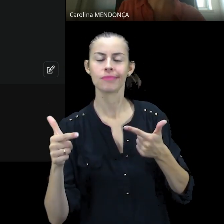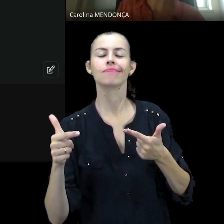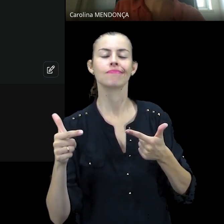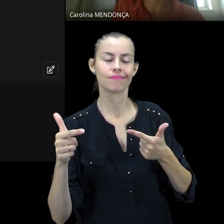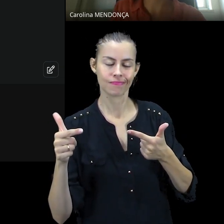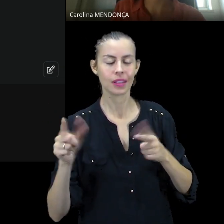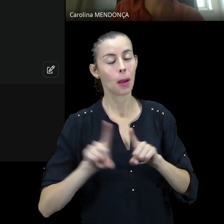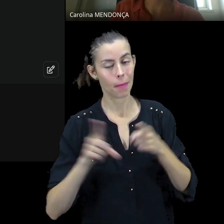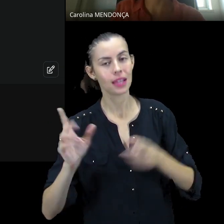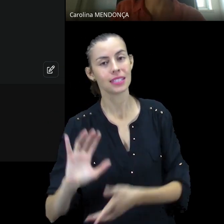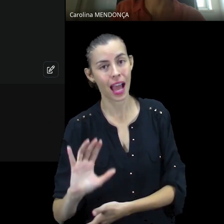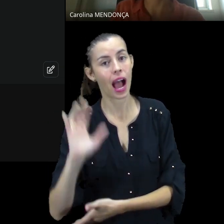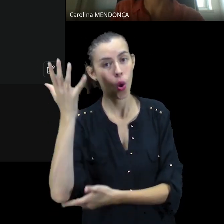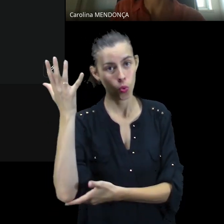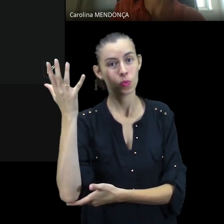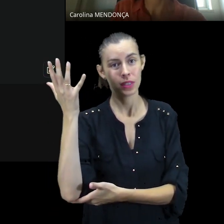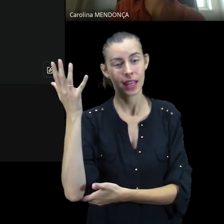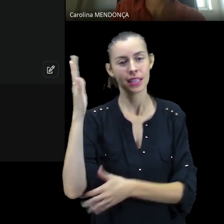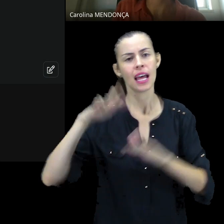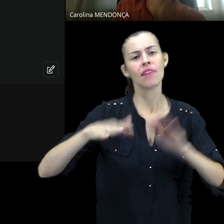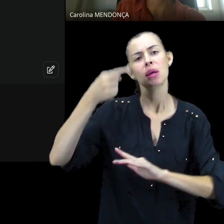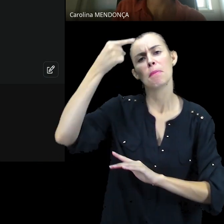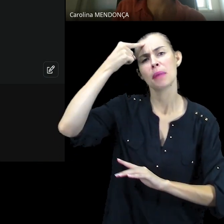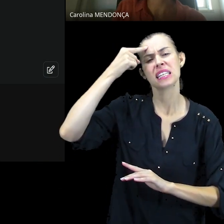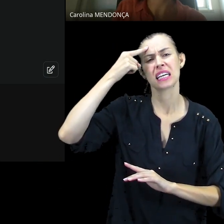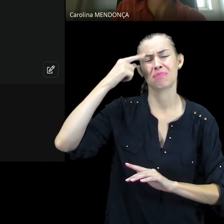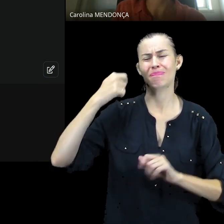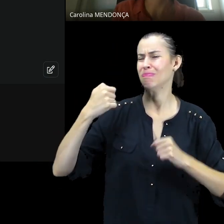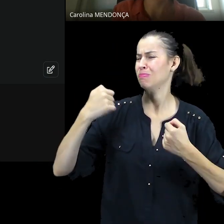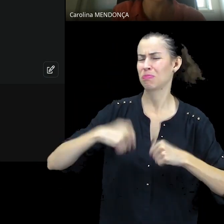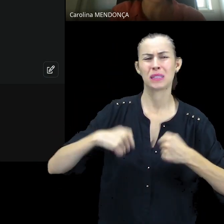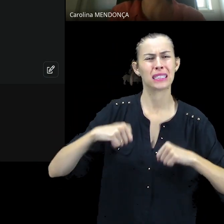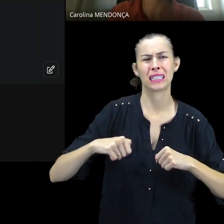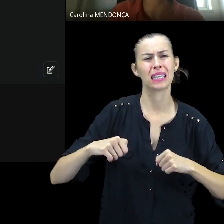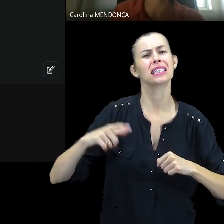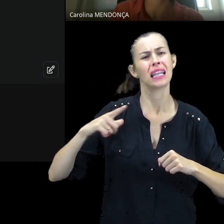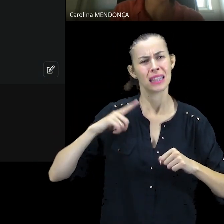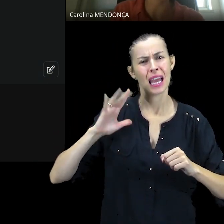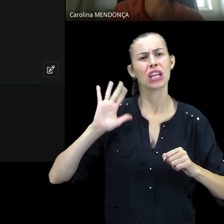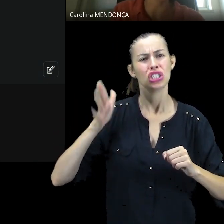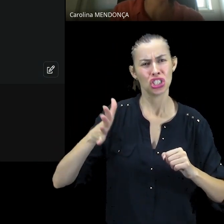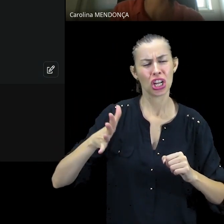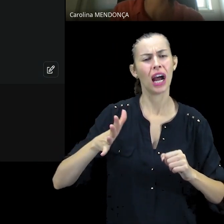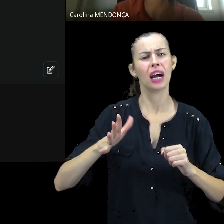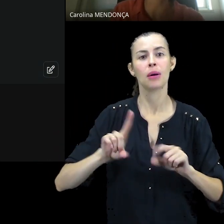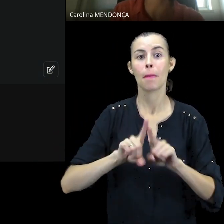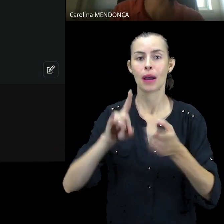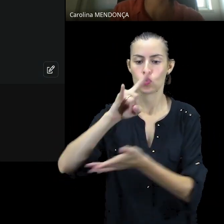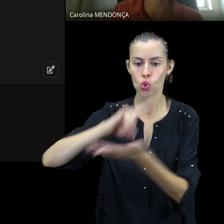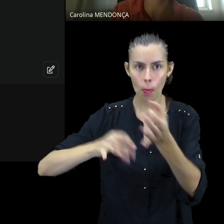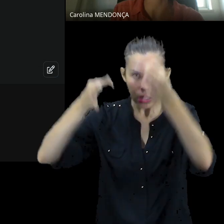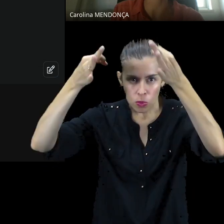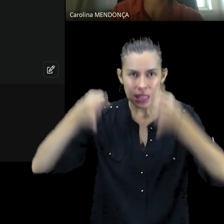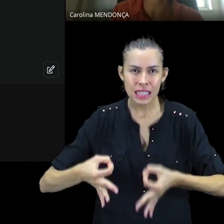nossa formação em nível de graduação, mas nem sempre isso vem acontecendo ou da maneira adequada para que a gente consiga